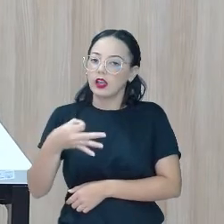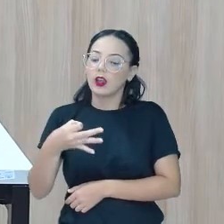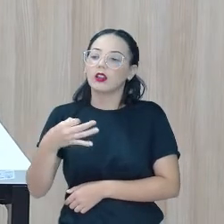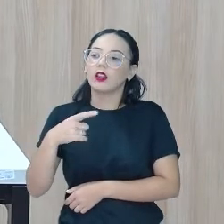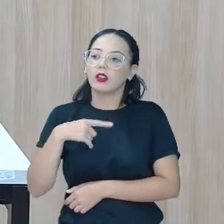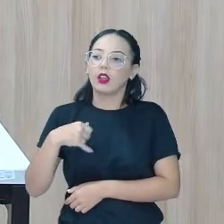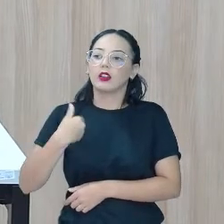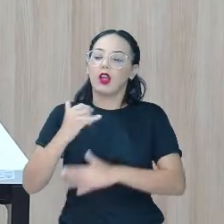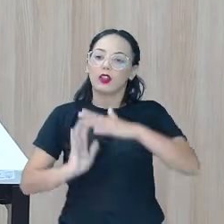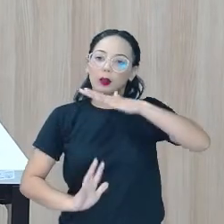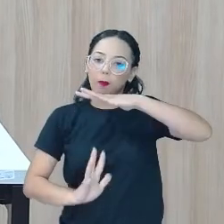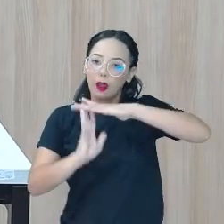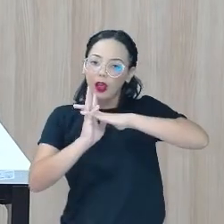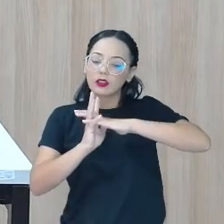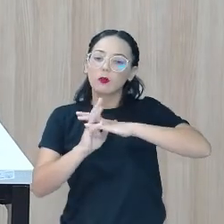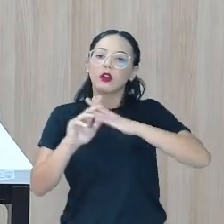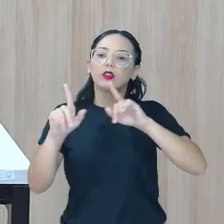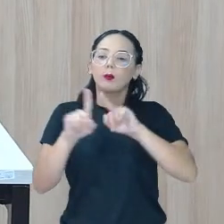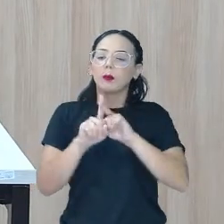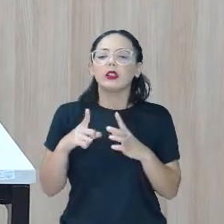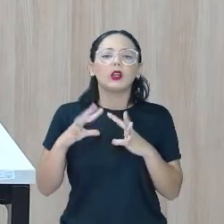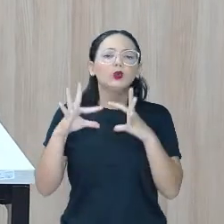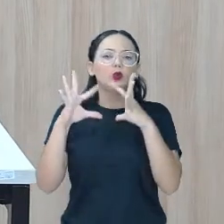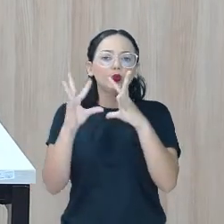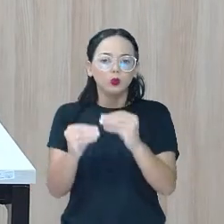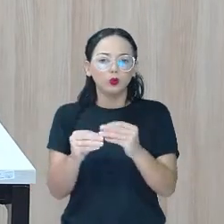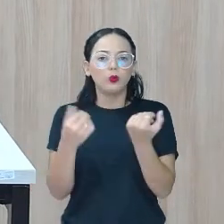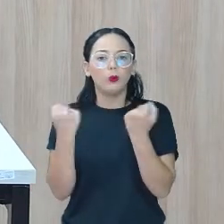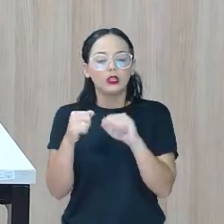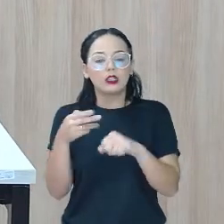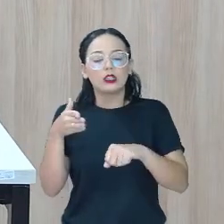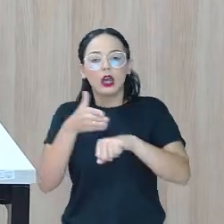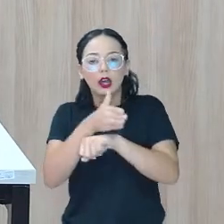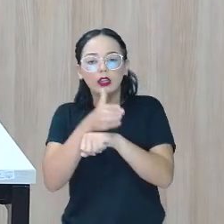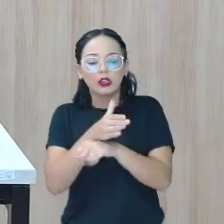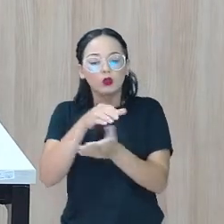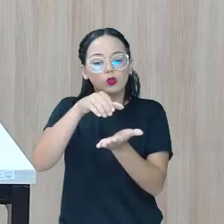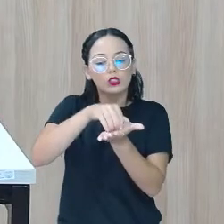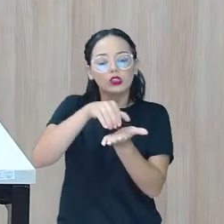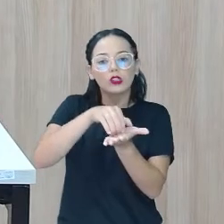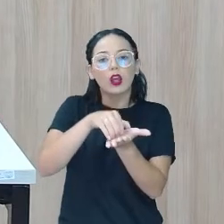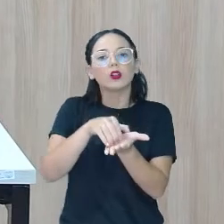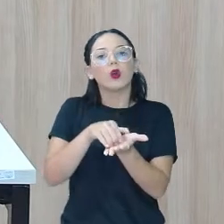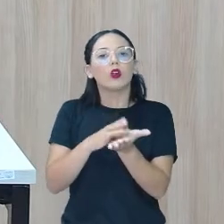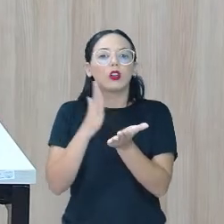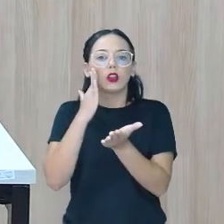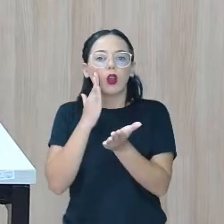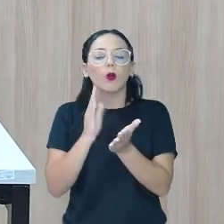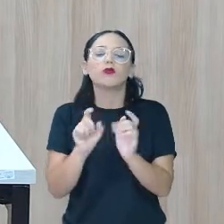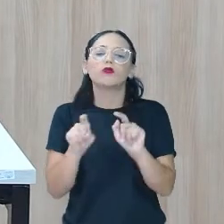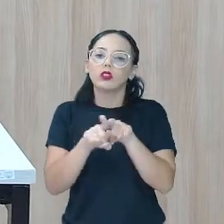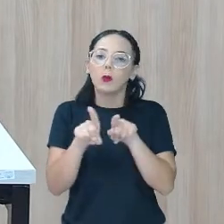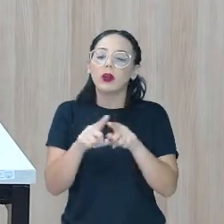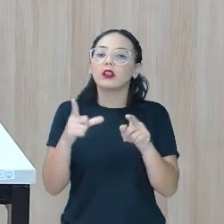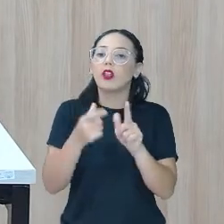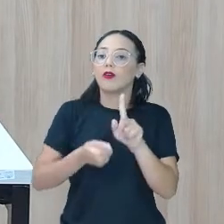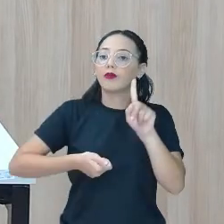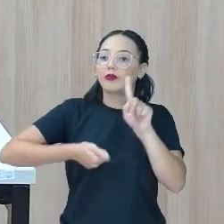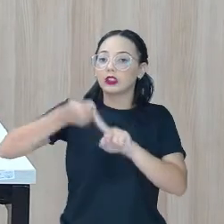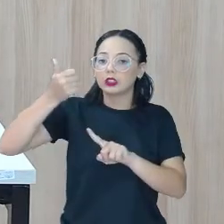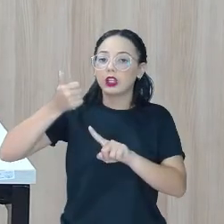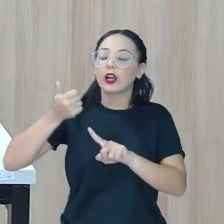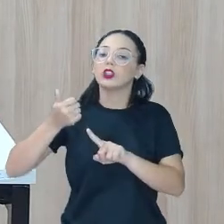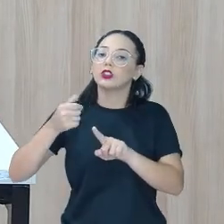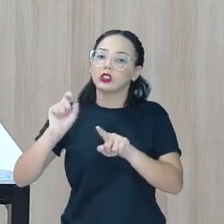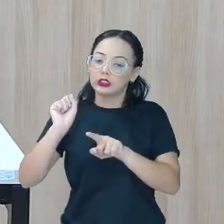à idade máxima, em relação a isso. Tem que procurar uns centros, né, para ser o doador. Existem vantagens em